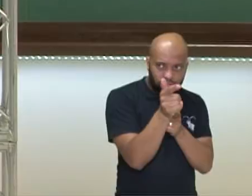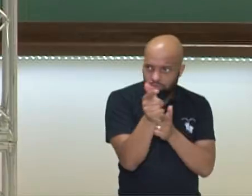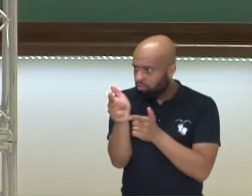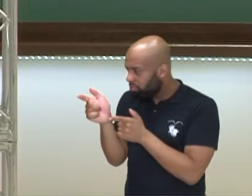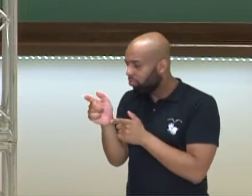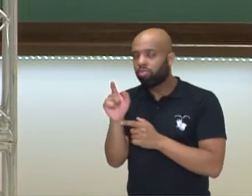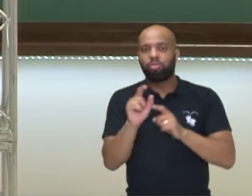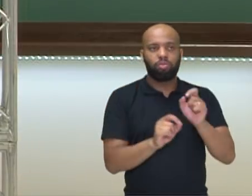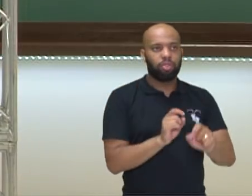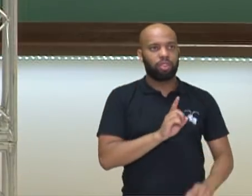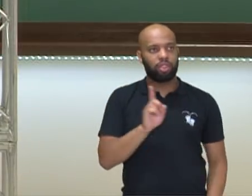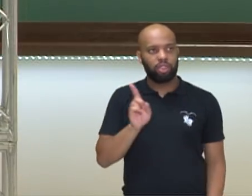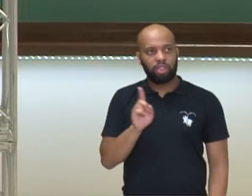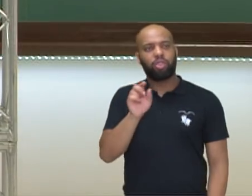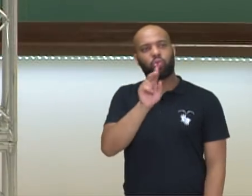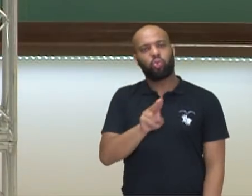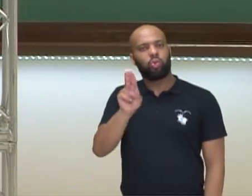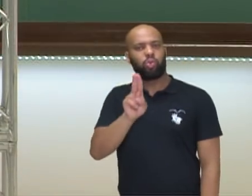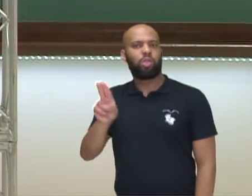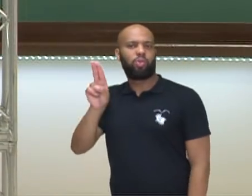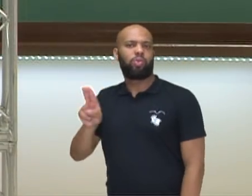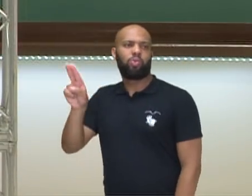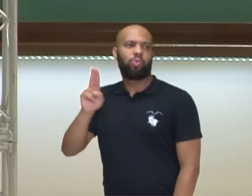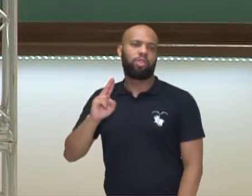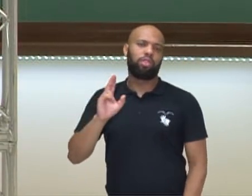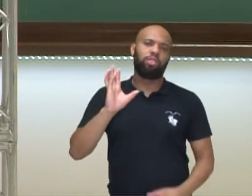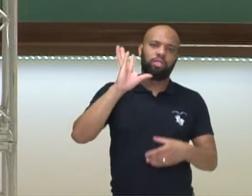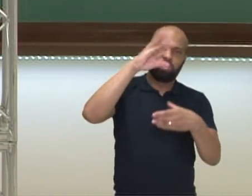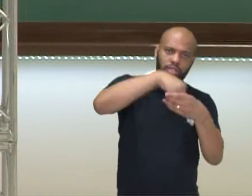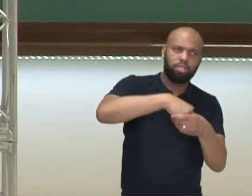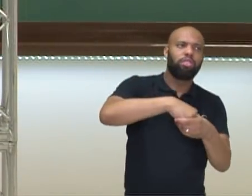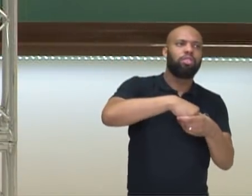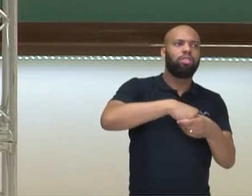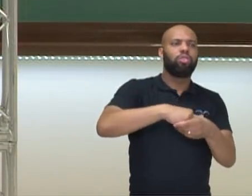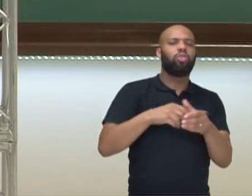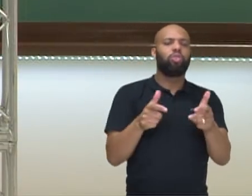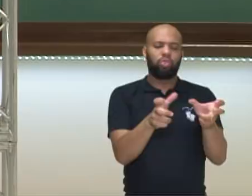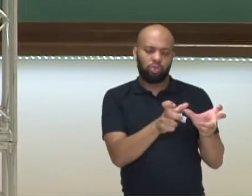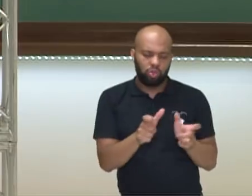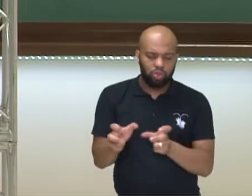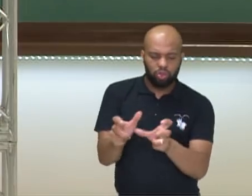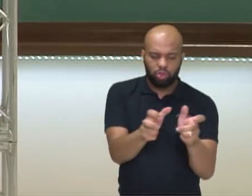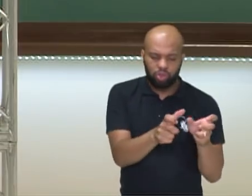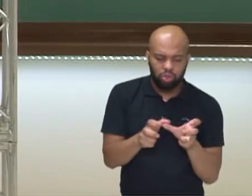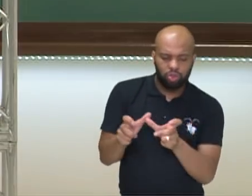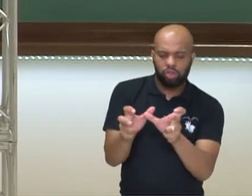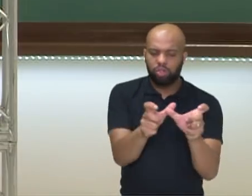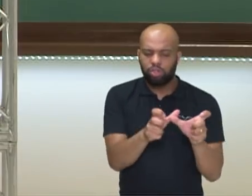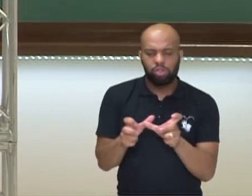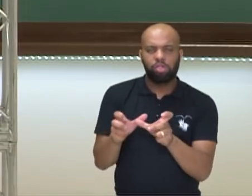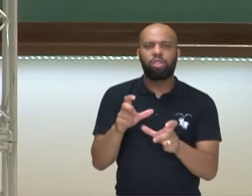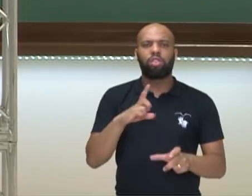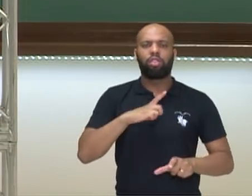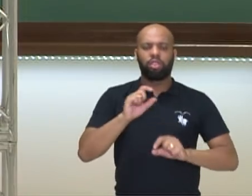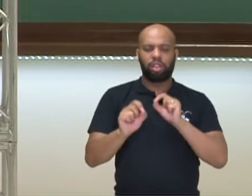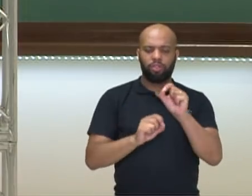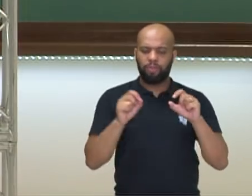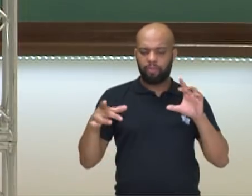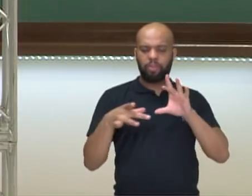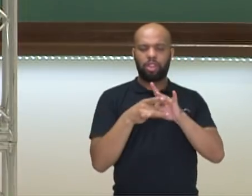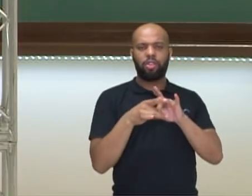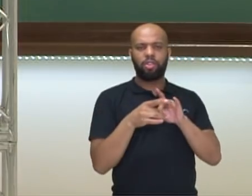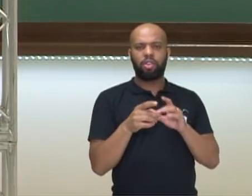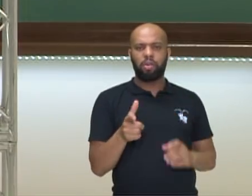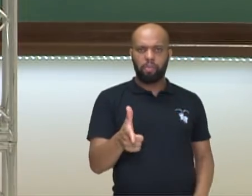é um equipamento muito utilizado dentro dos jogos aí que envolvem a questão de tiro.